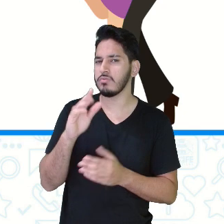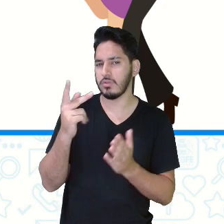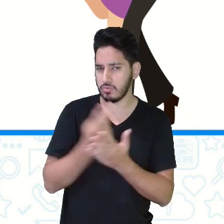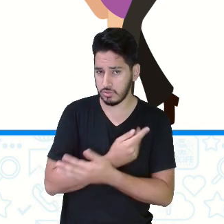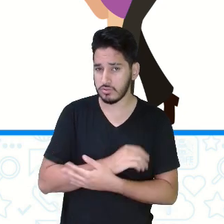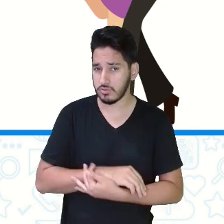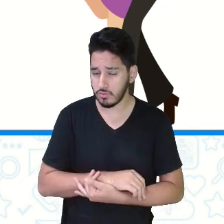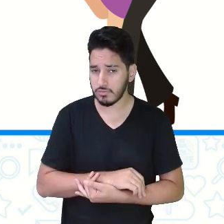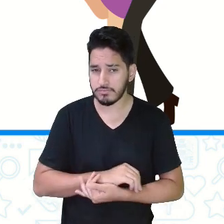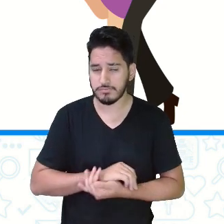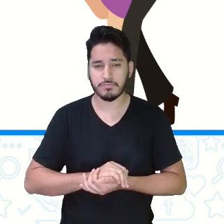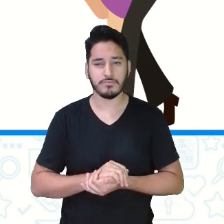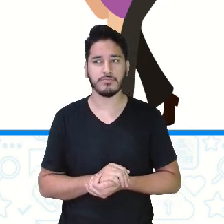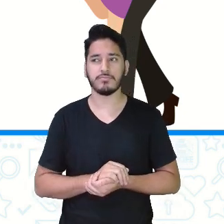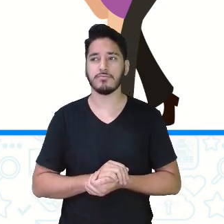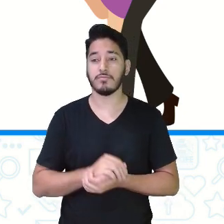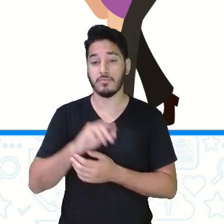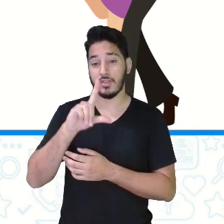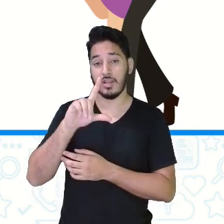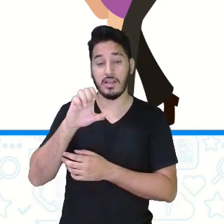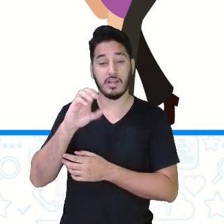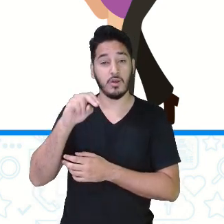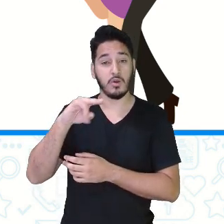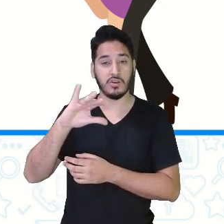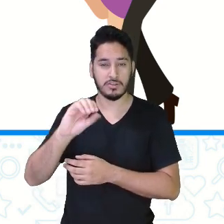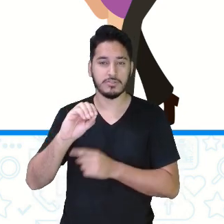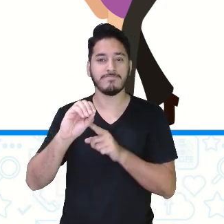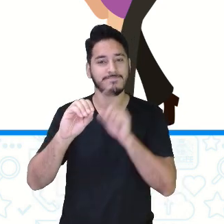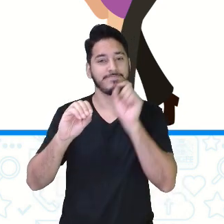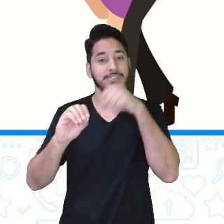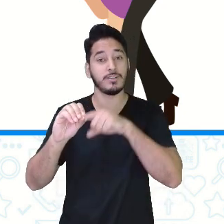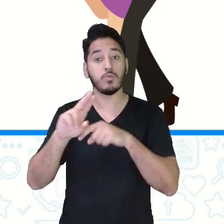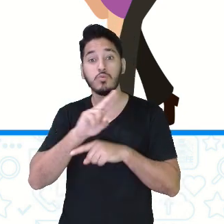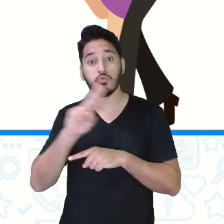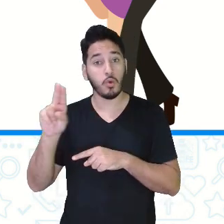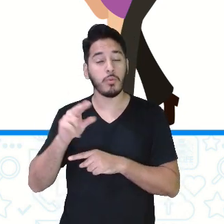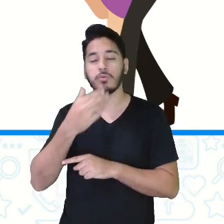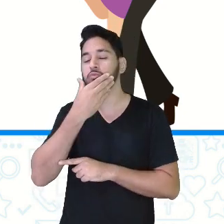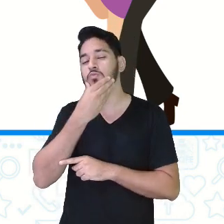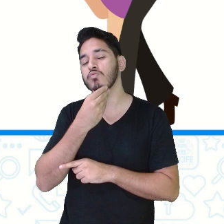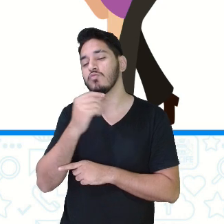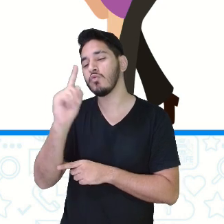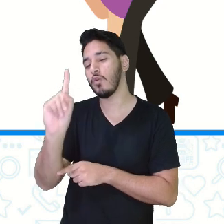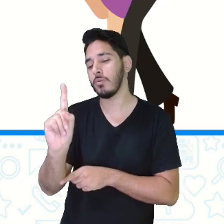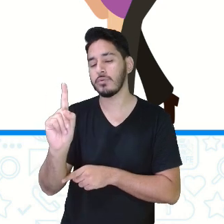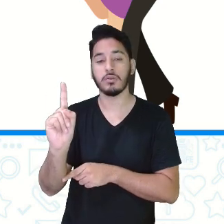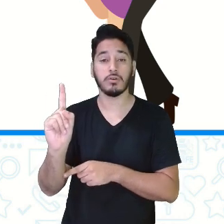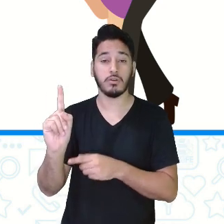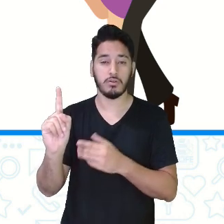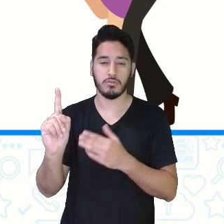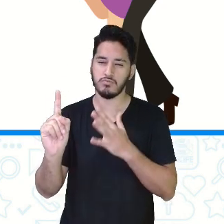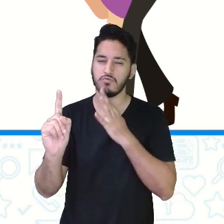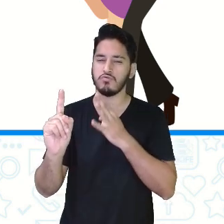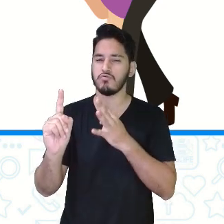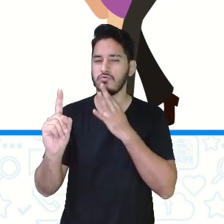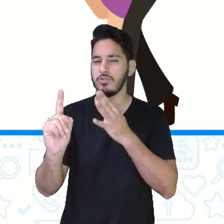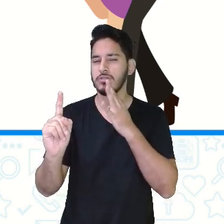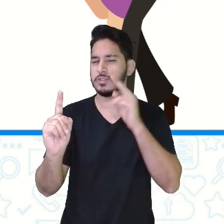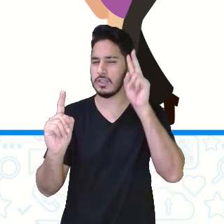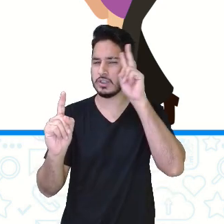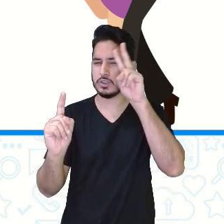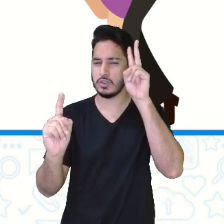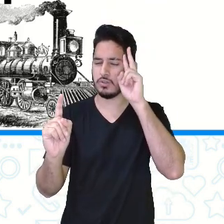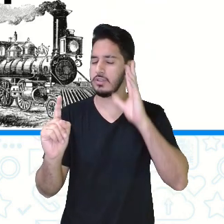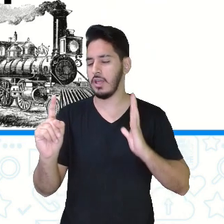aconteceu. Leôncio, sim, esse era o seu nome. Conheço bem sua incrível história